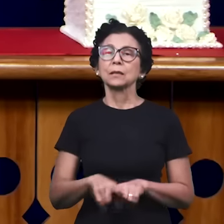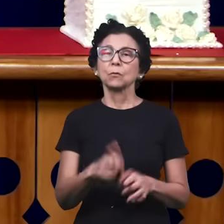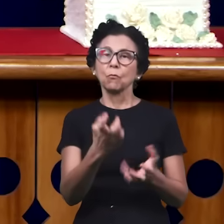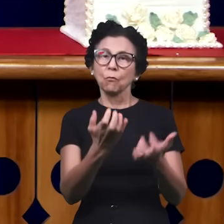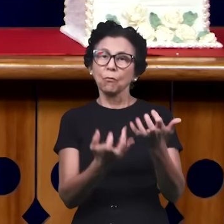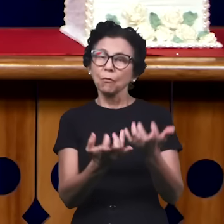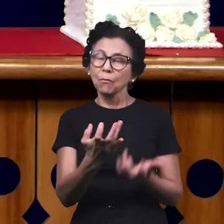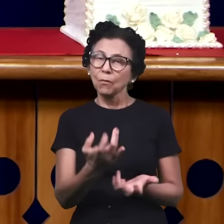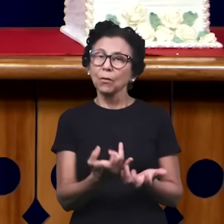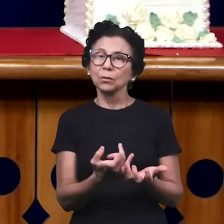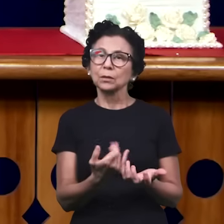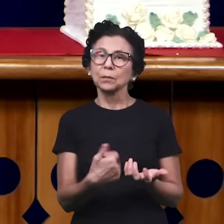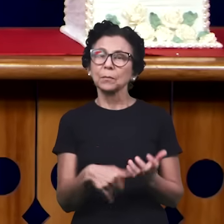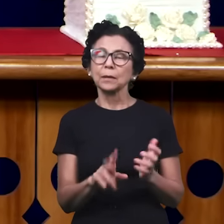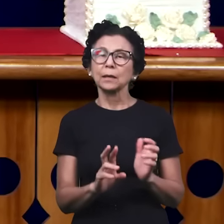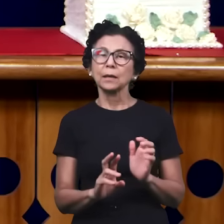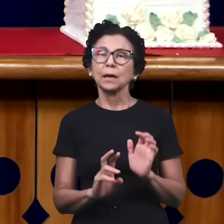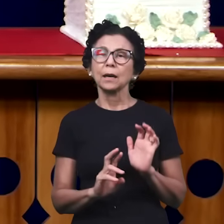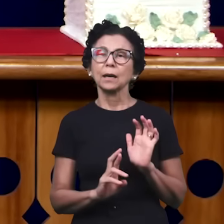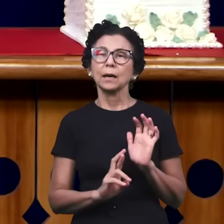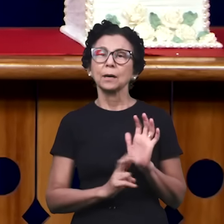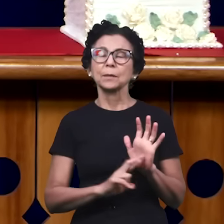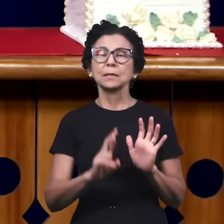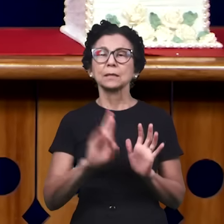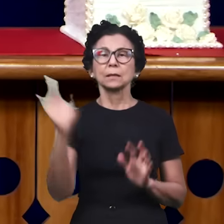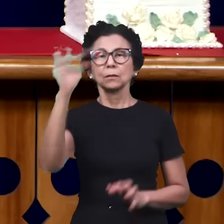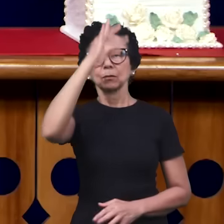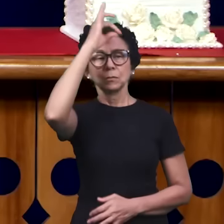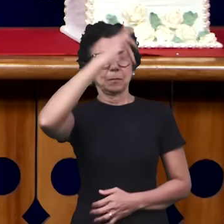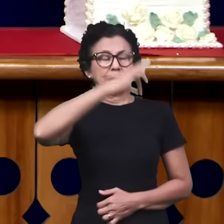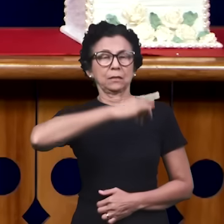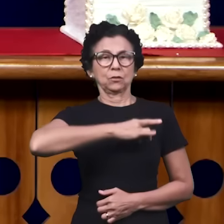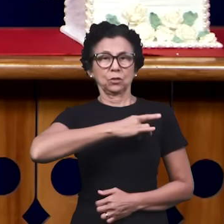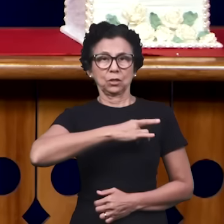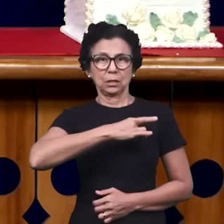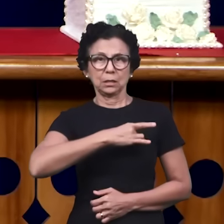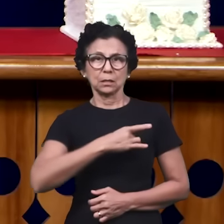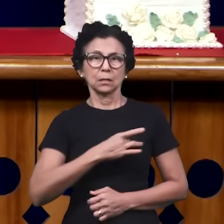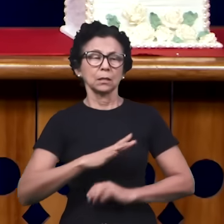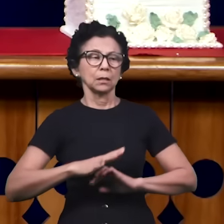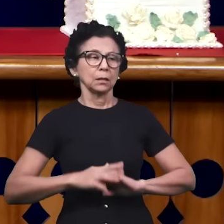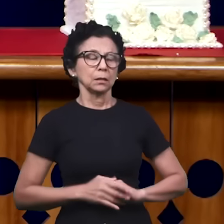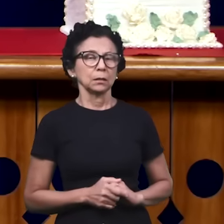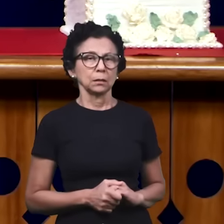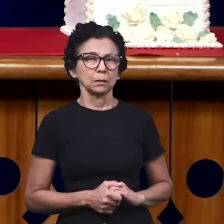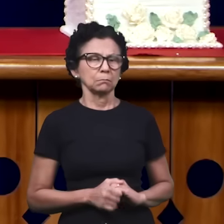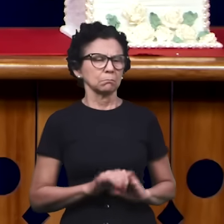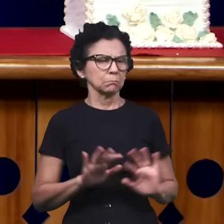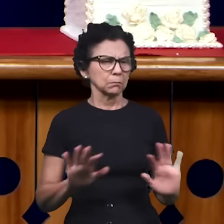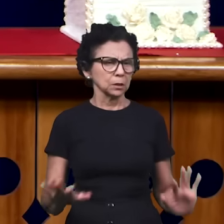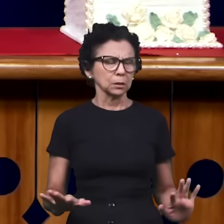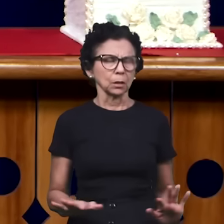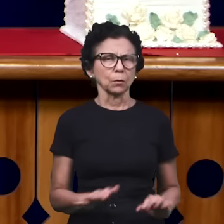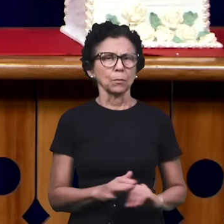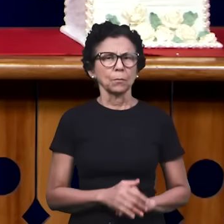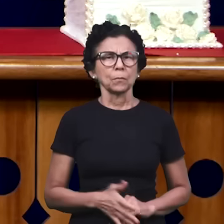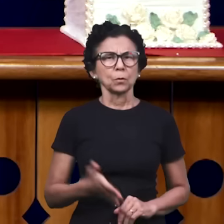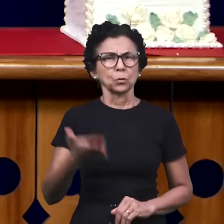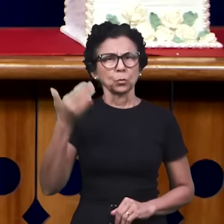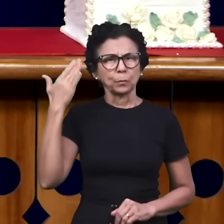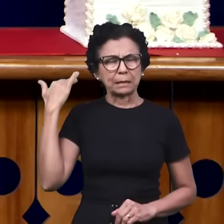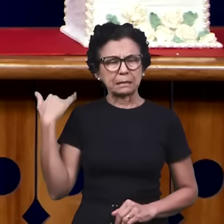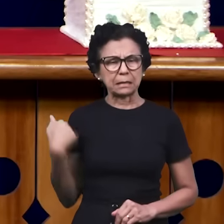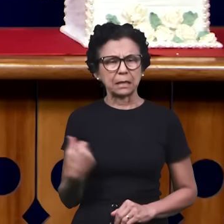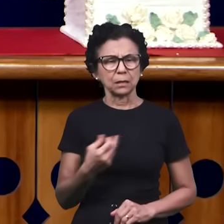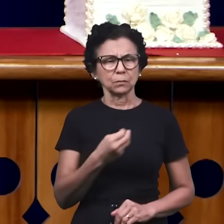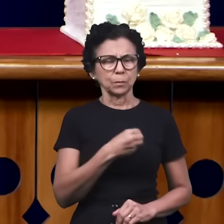dar resistência. Ou seja, nós fomos tirados da resistência humana através da água do Espírito. E foi nos dado